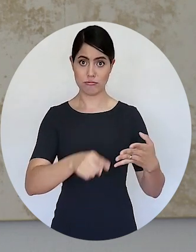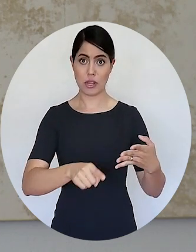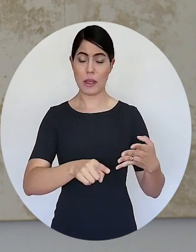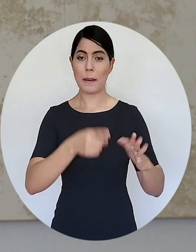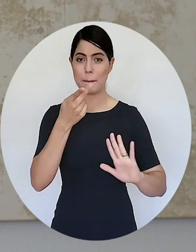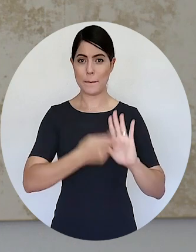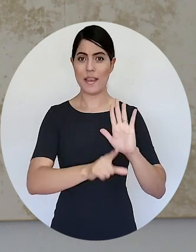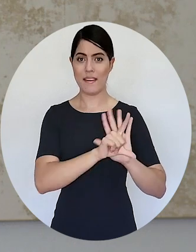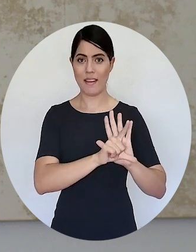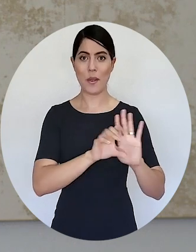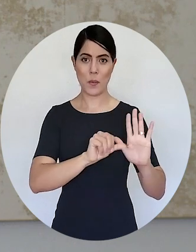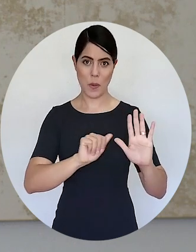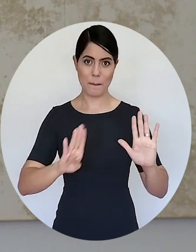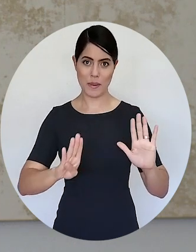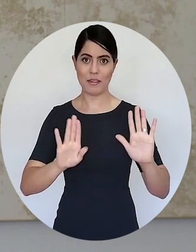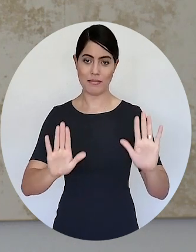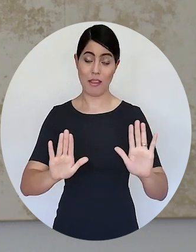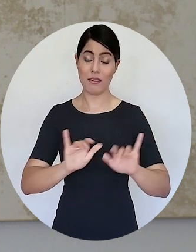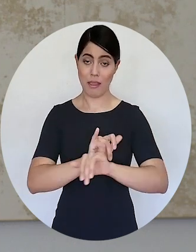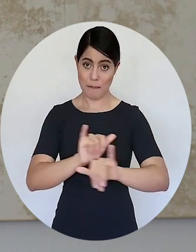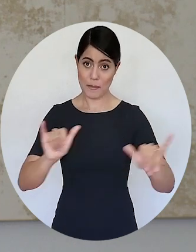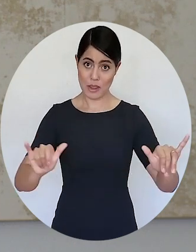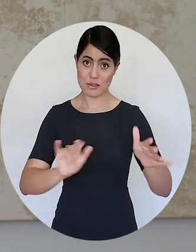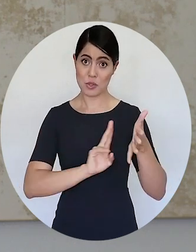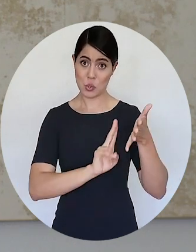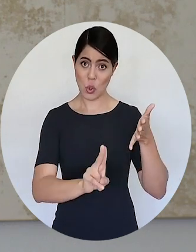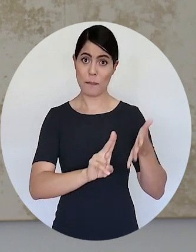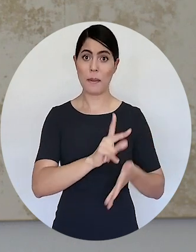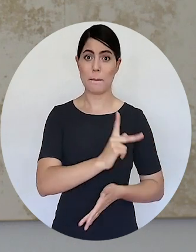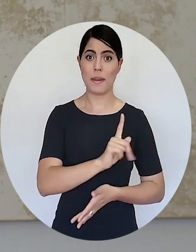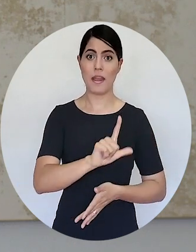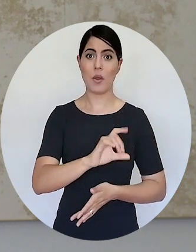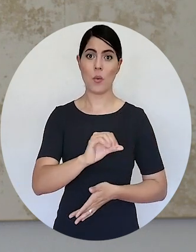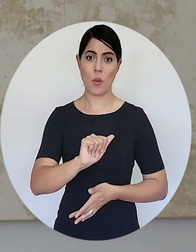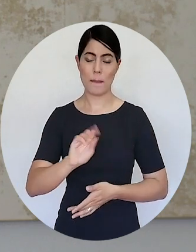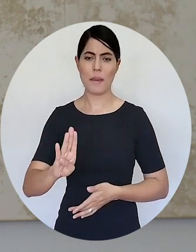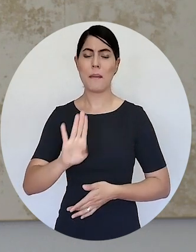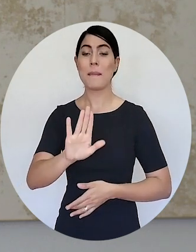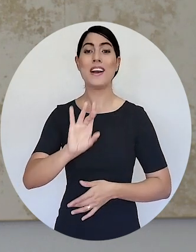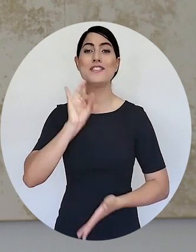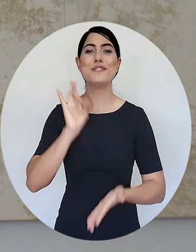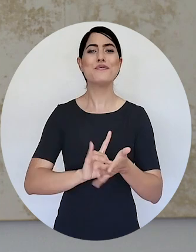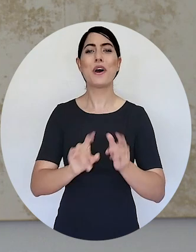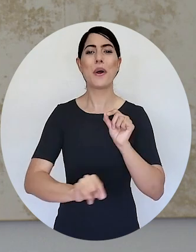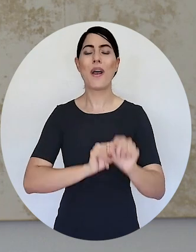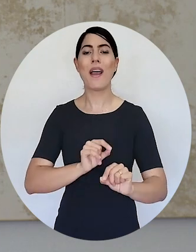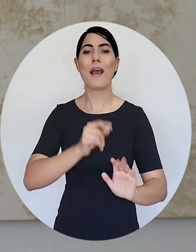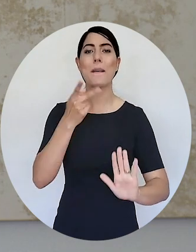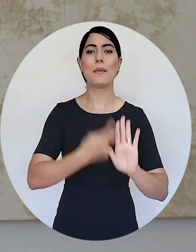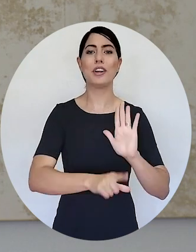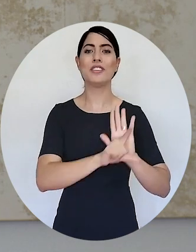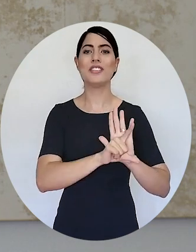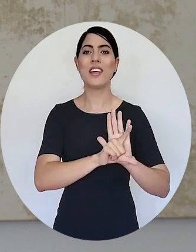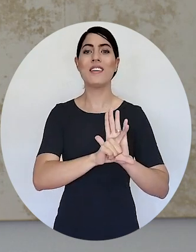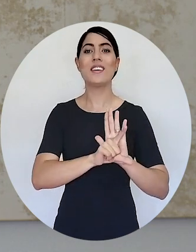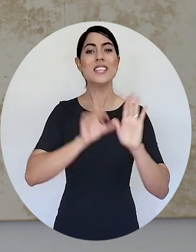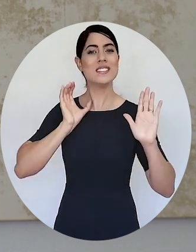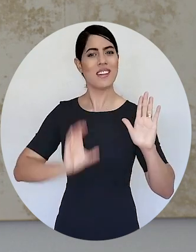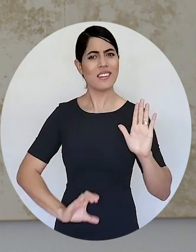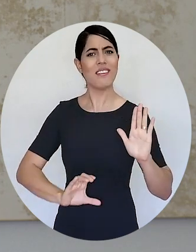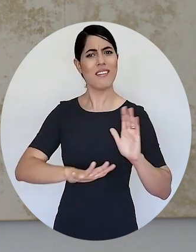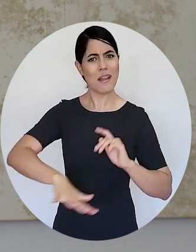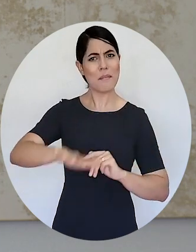ao PL da OAB, como foi denominado pela imprensa, mas que, na verdade, é PL da cidadania.